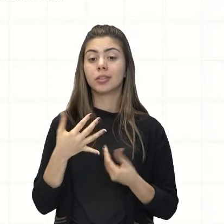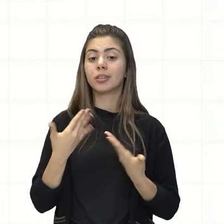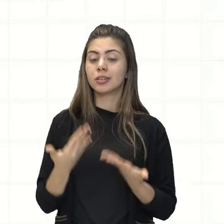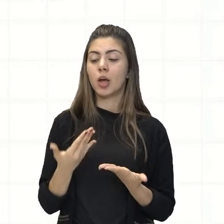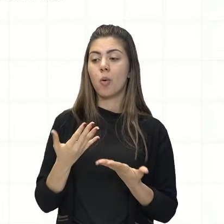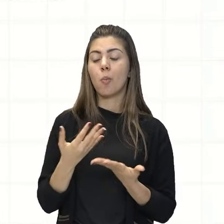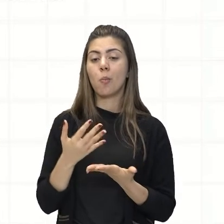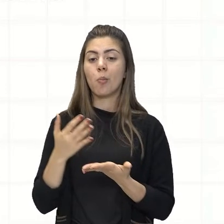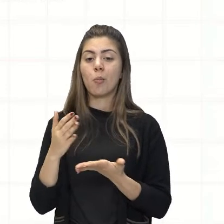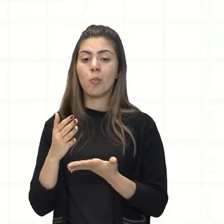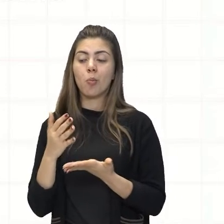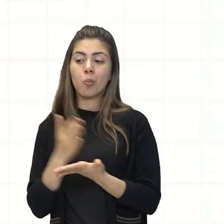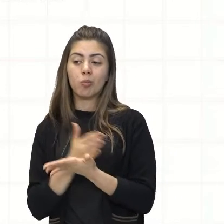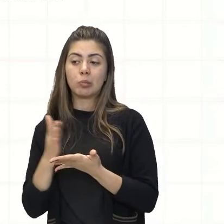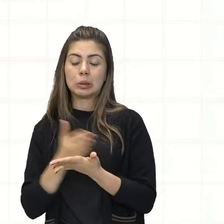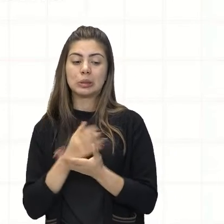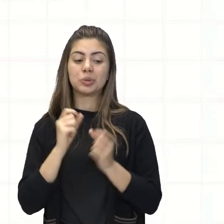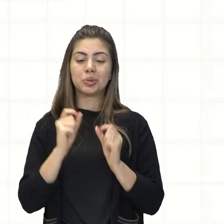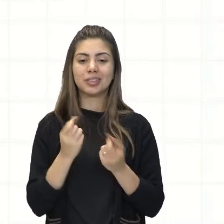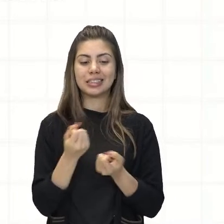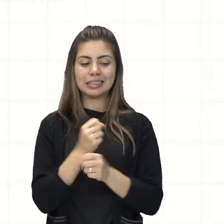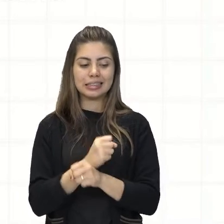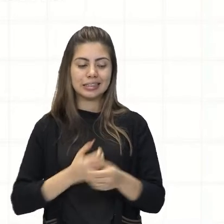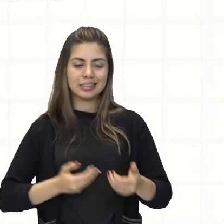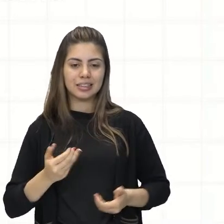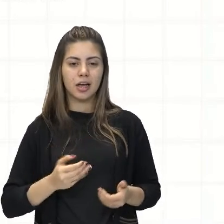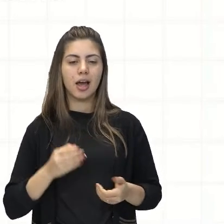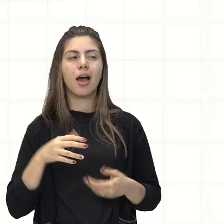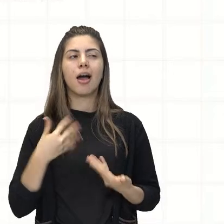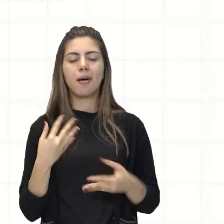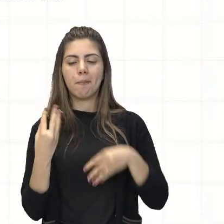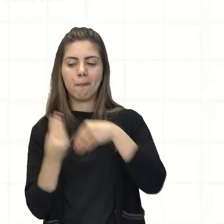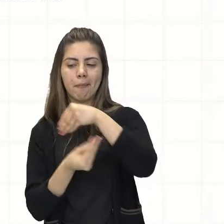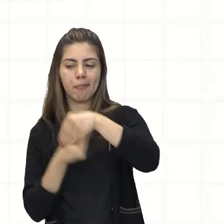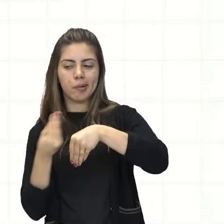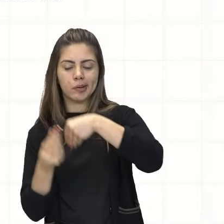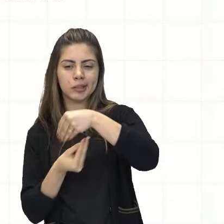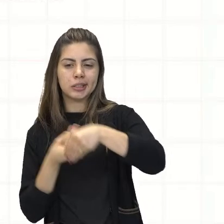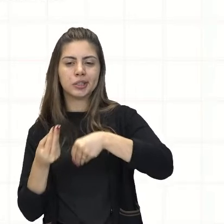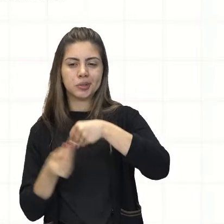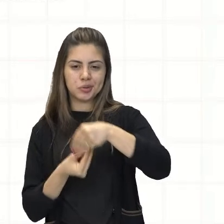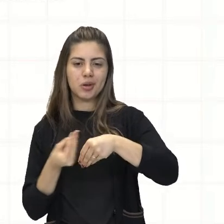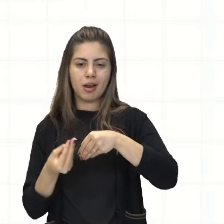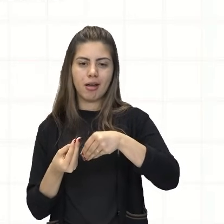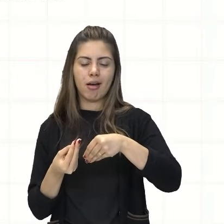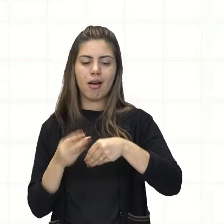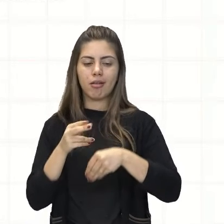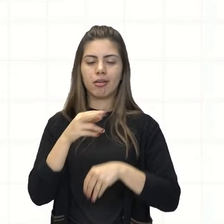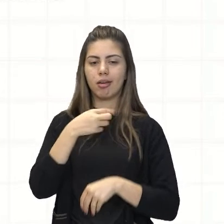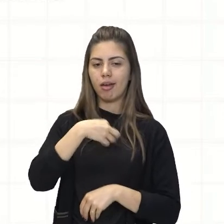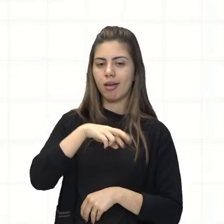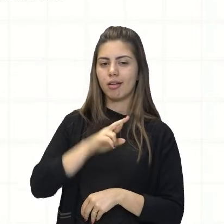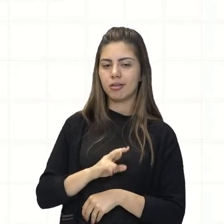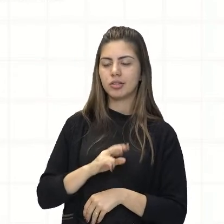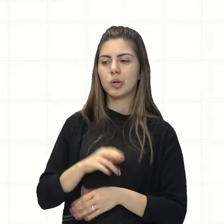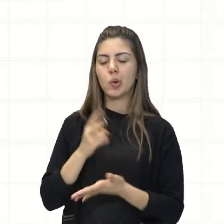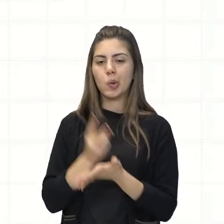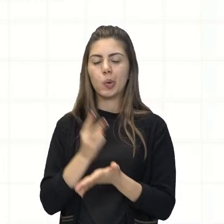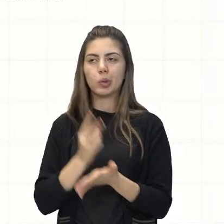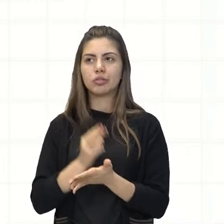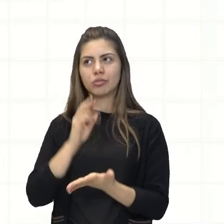muitos africanos escravizados vão utilizar desse mecanismo para continuar cultuando, professando a sua fé